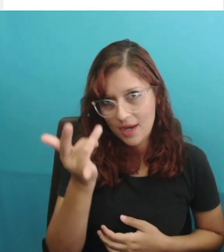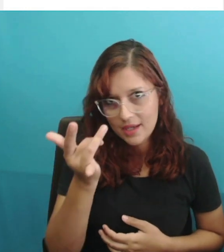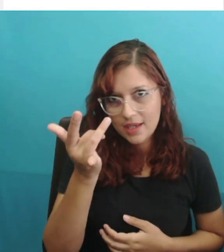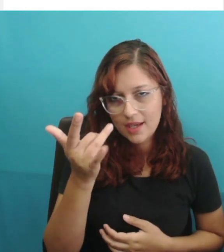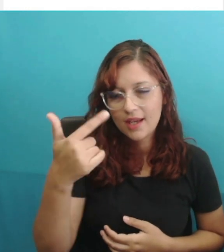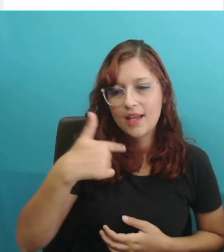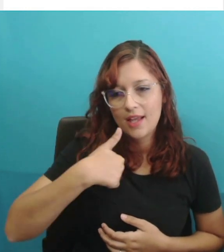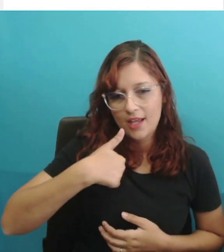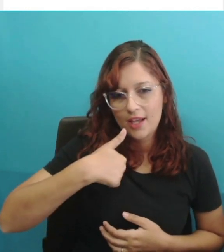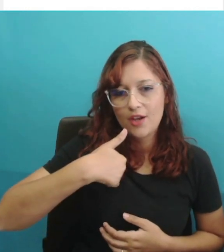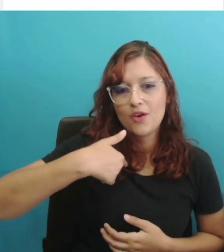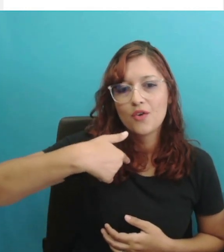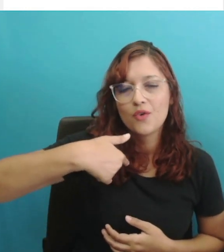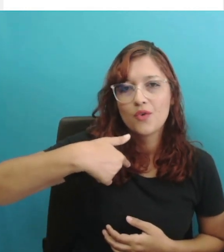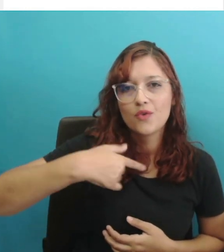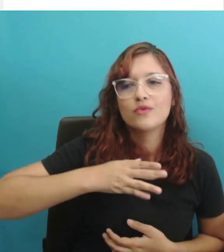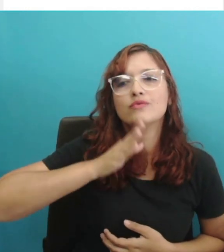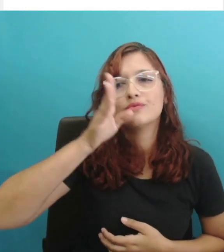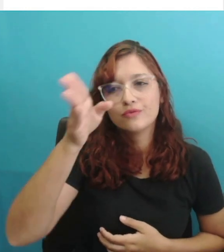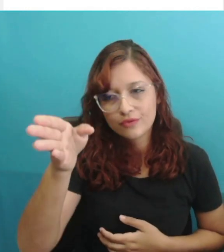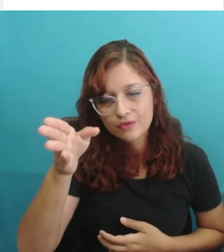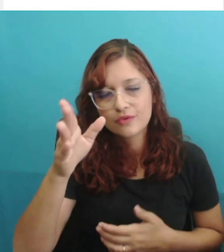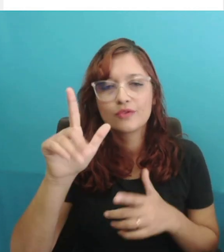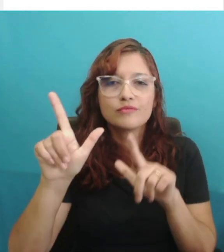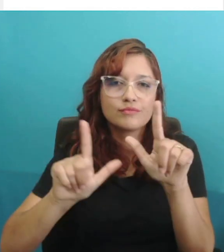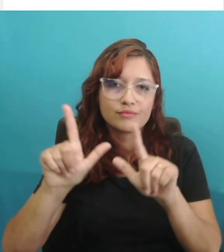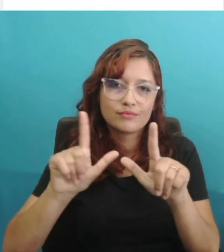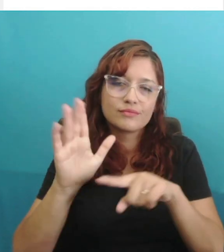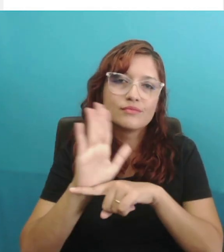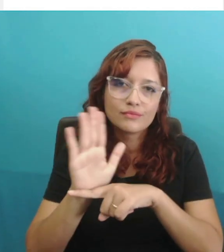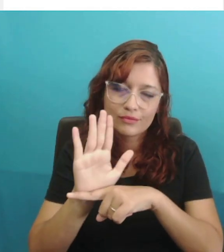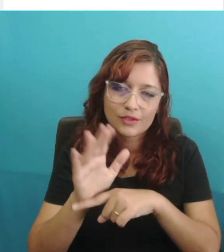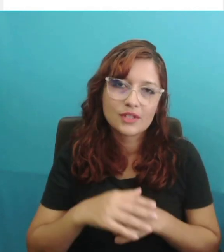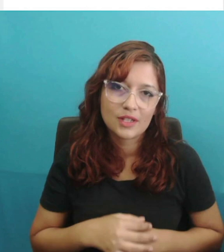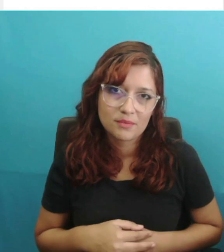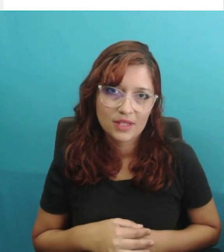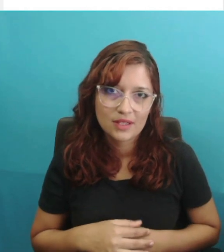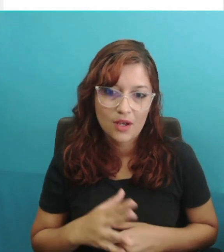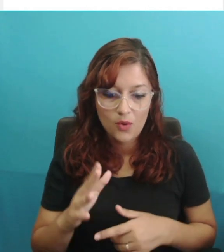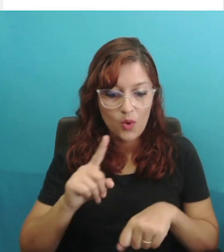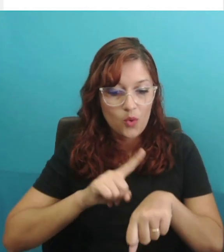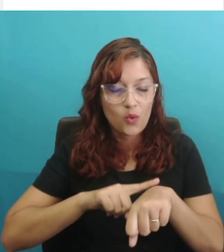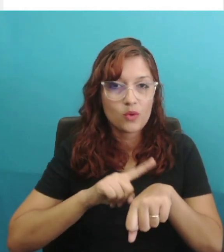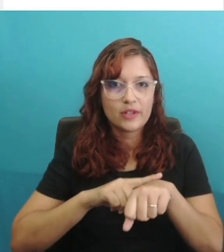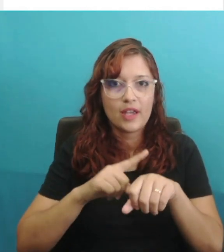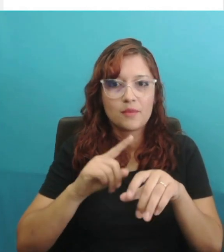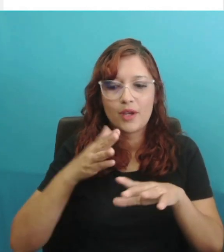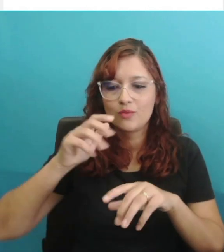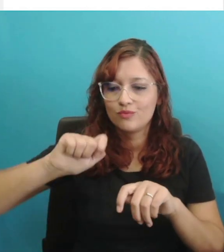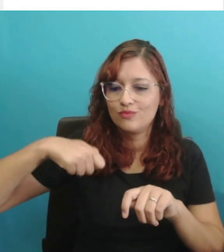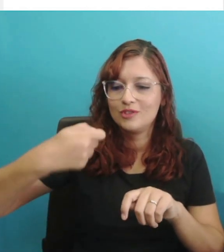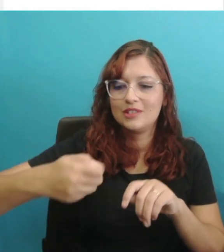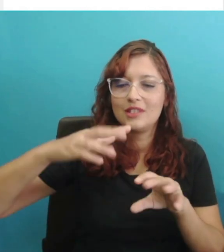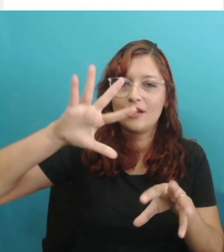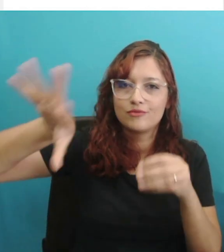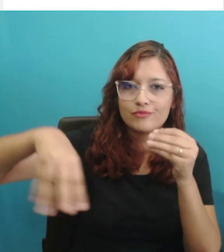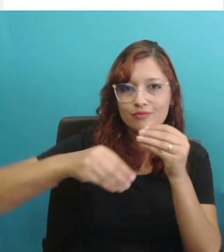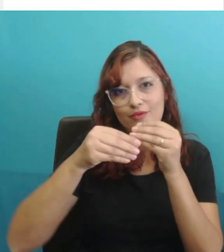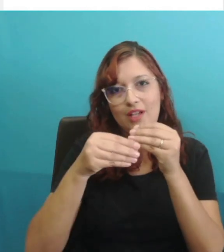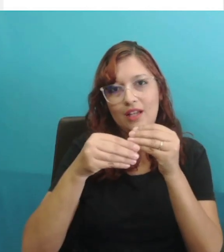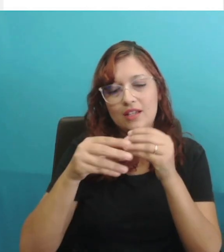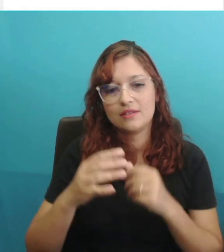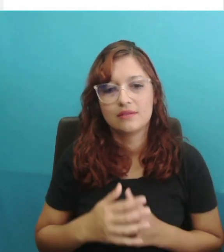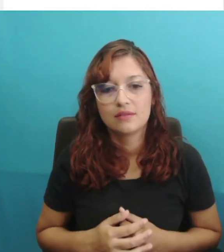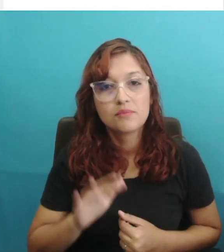Futuro ou amanhã eu vou ao cinema. Então o tempo